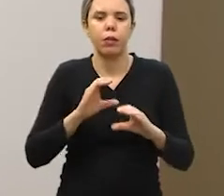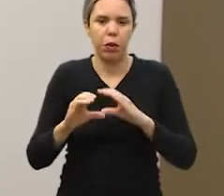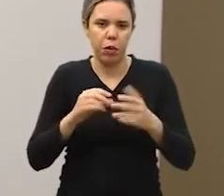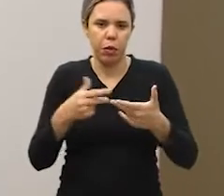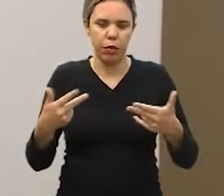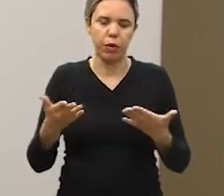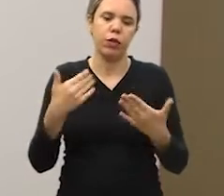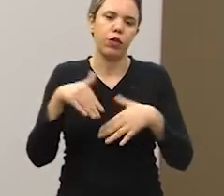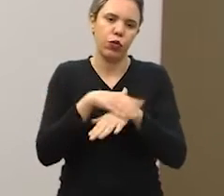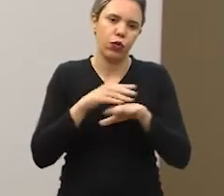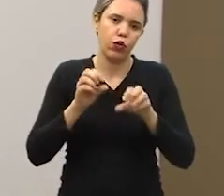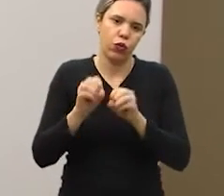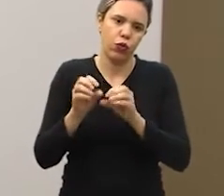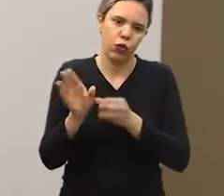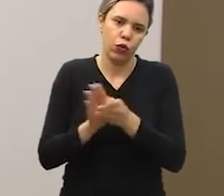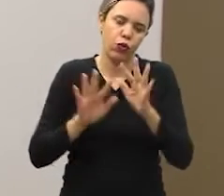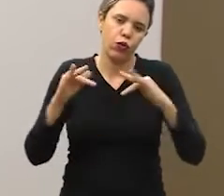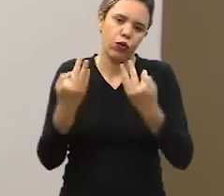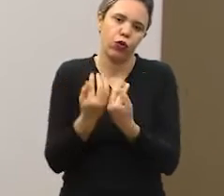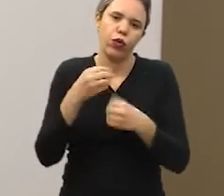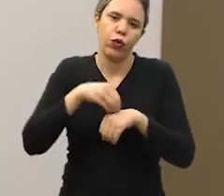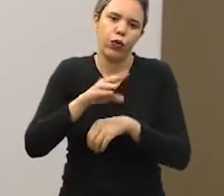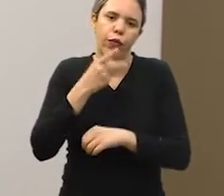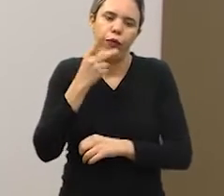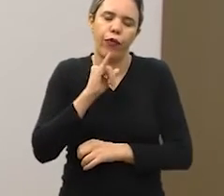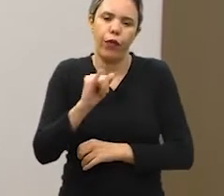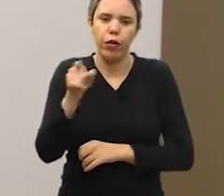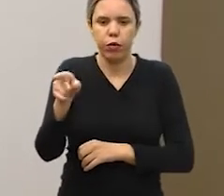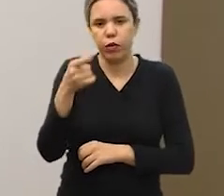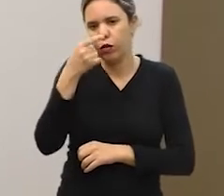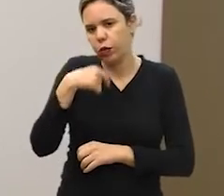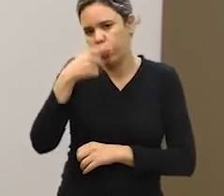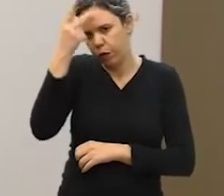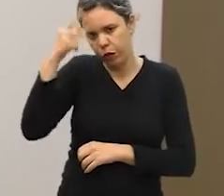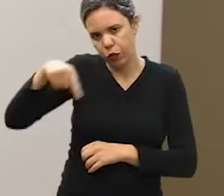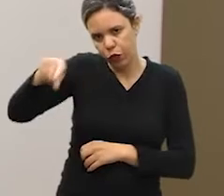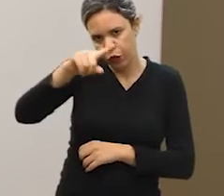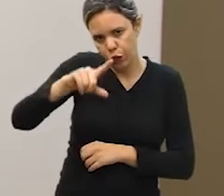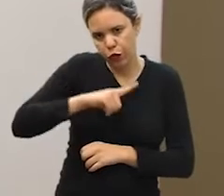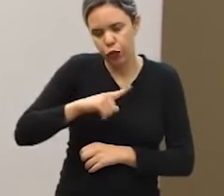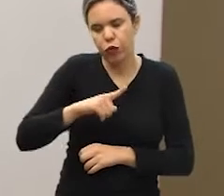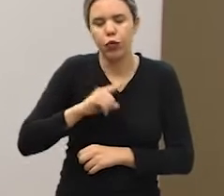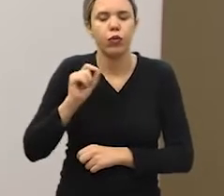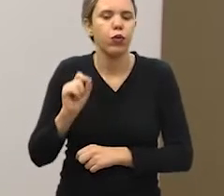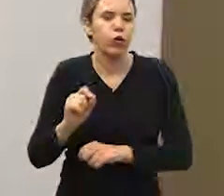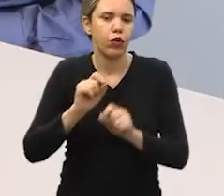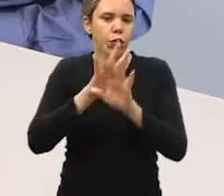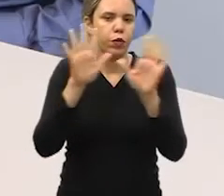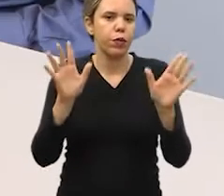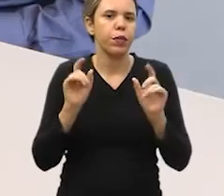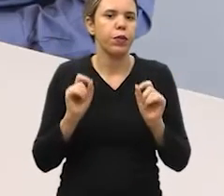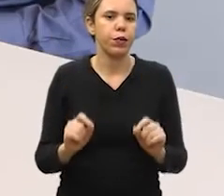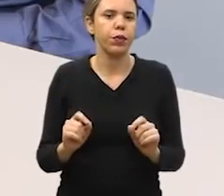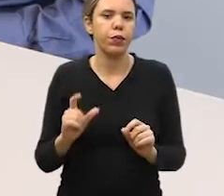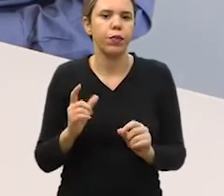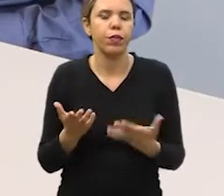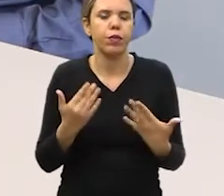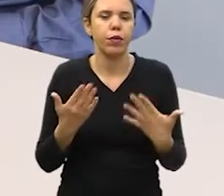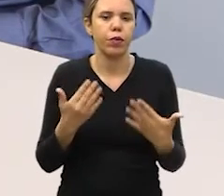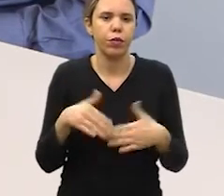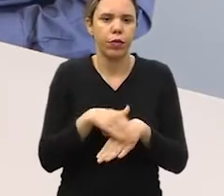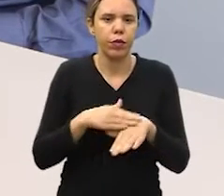intermediando essas famílias, eu falo para você, Rubens, quando as pessoas têm clareza, quando elas